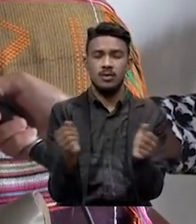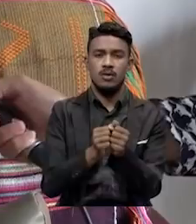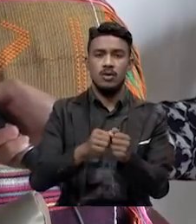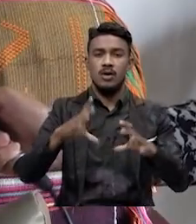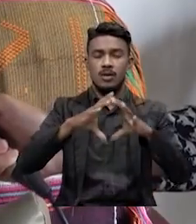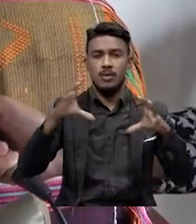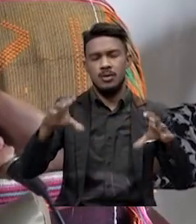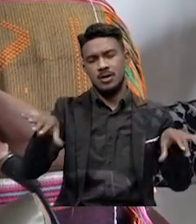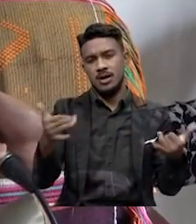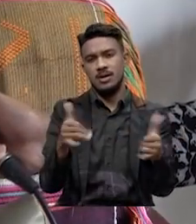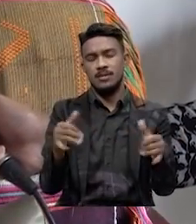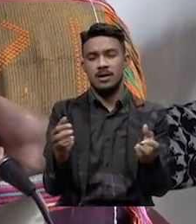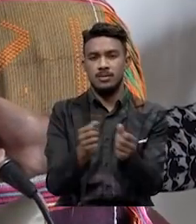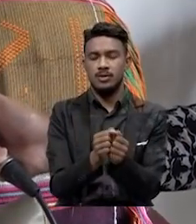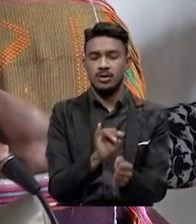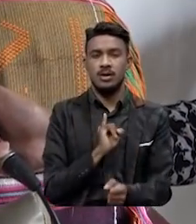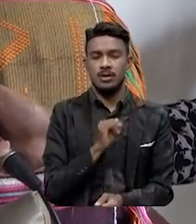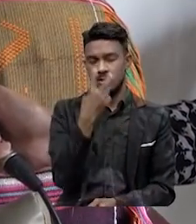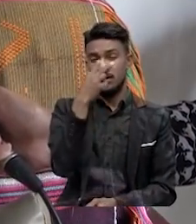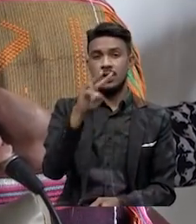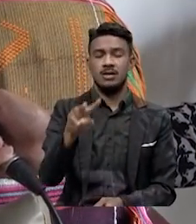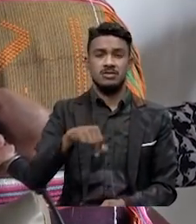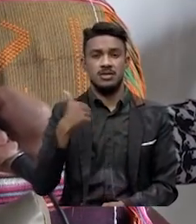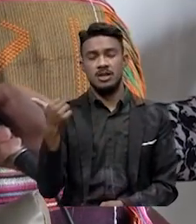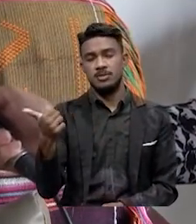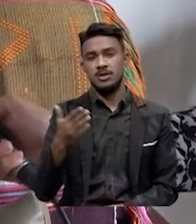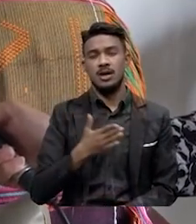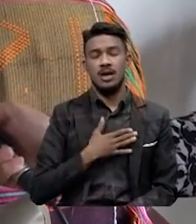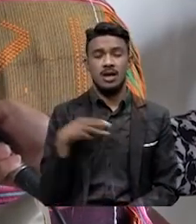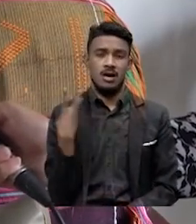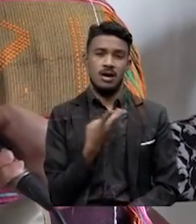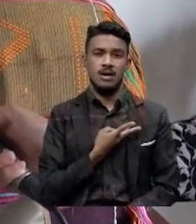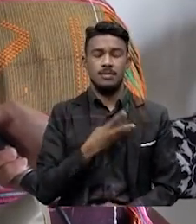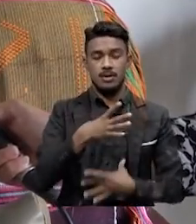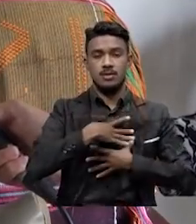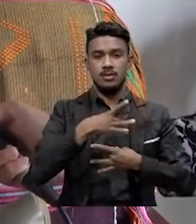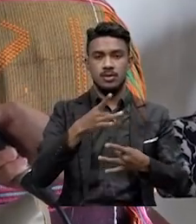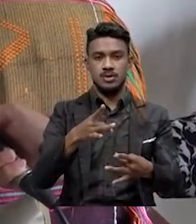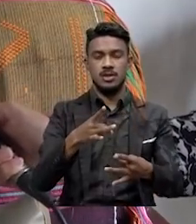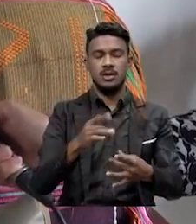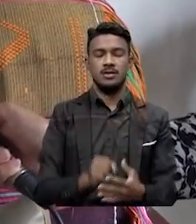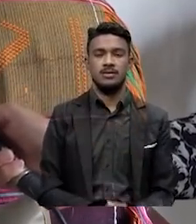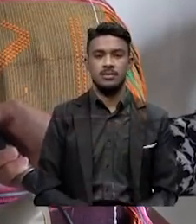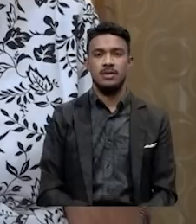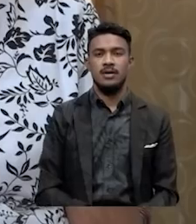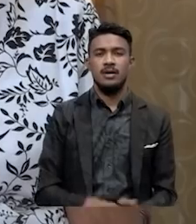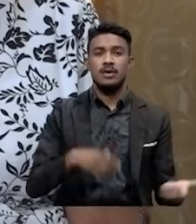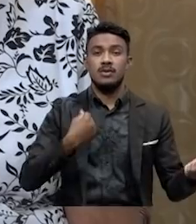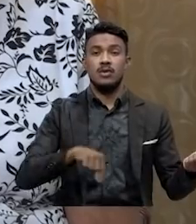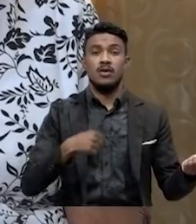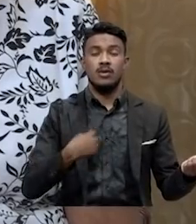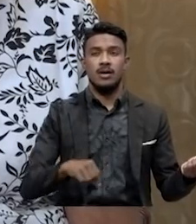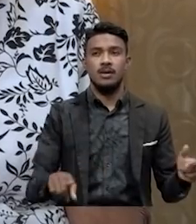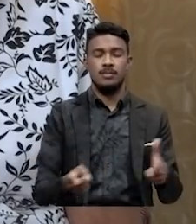sirah lima dan ini maka awal ia seluk mos amu mos kosta to toka primer kau